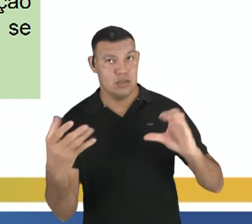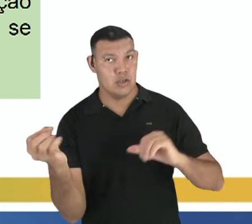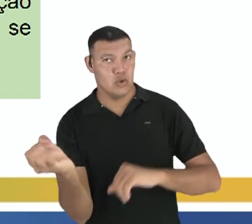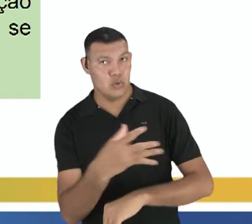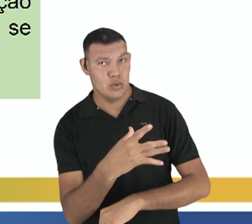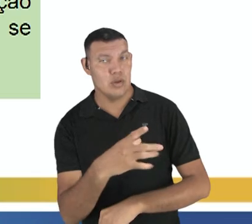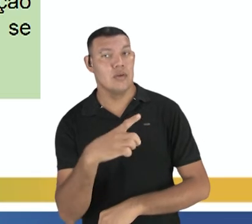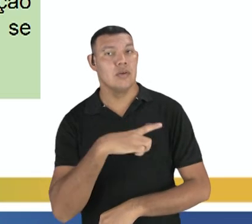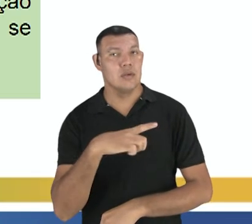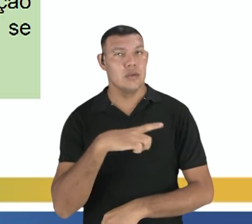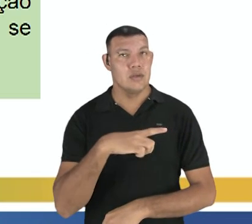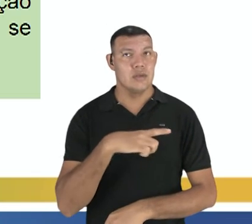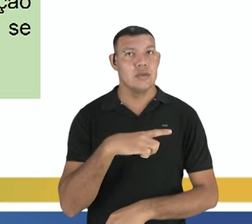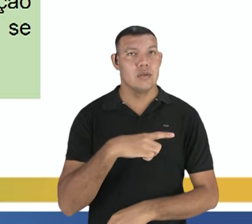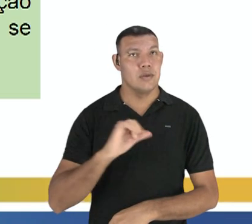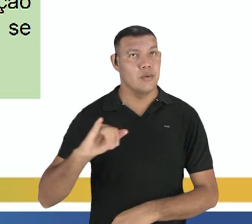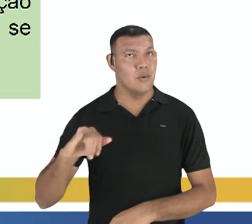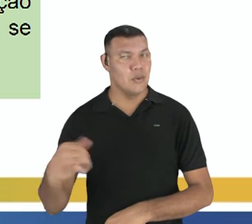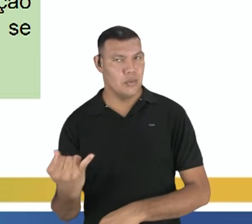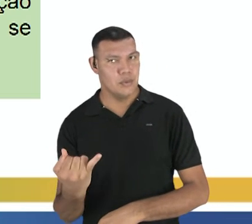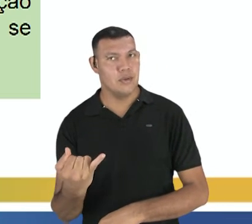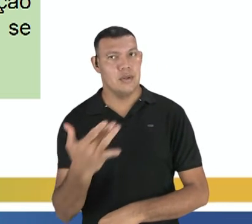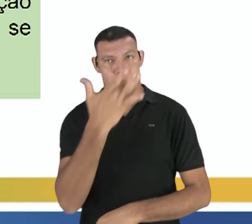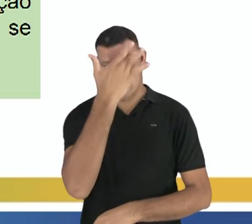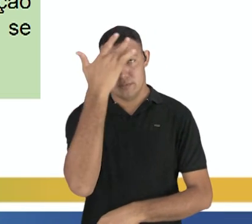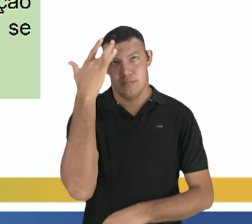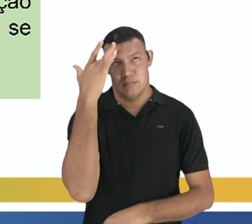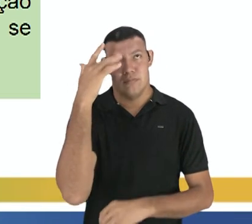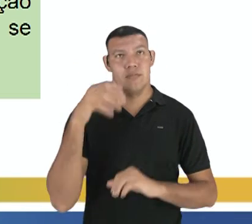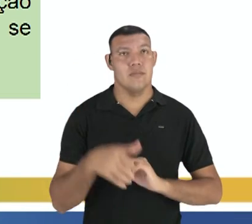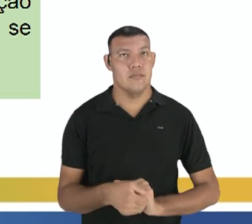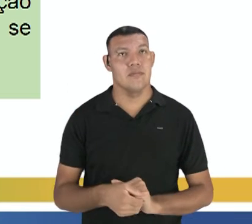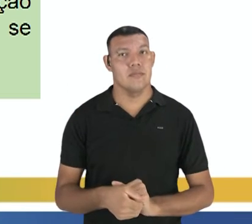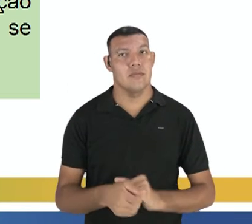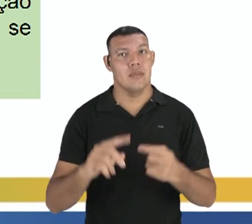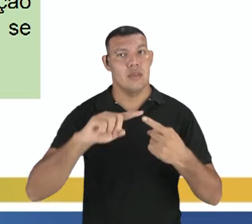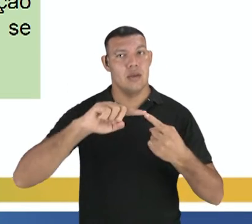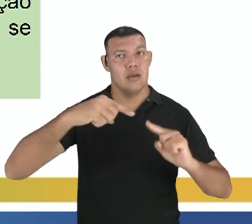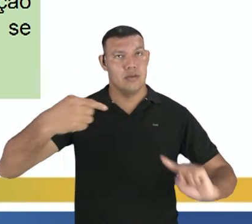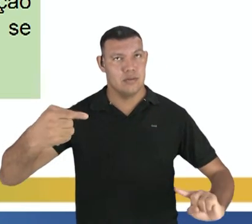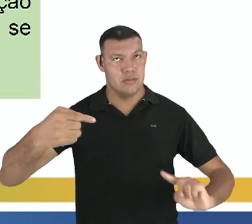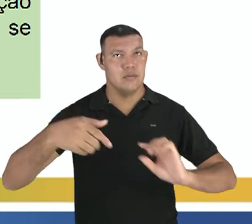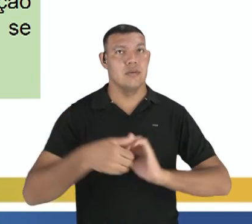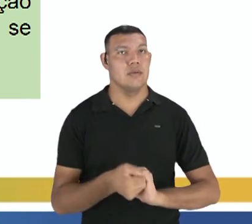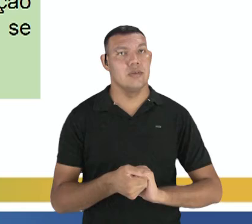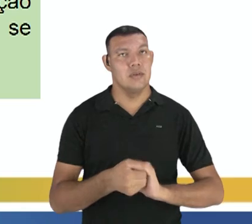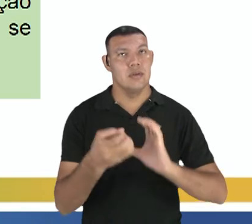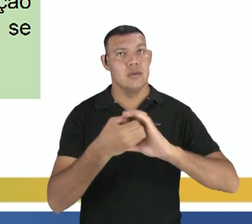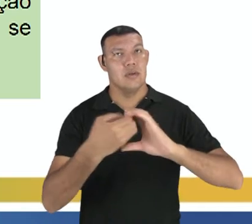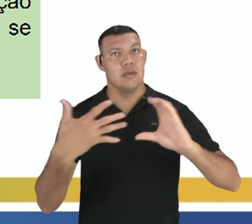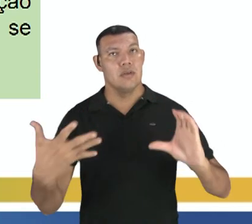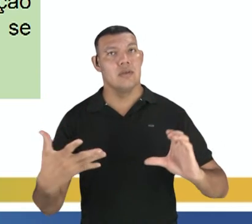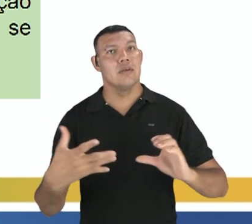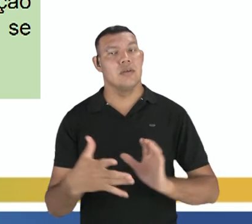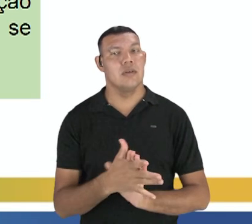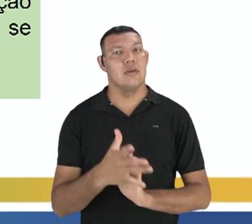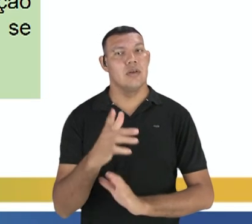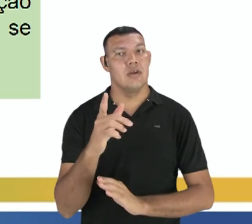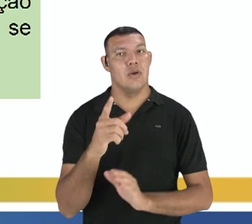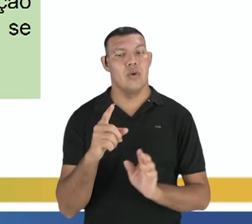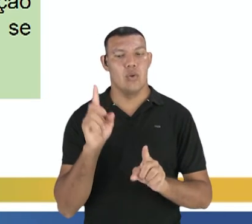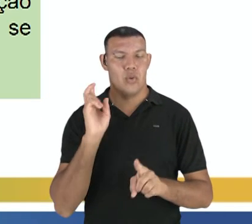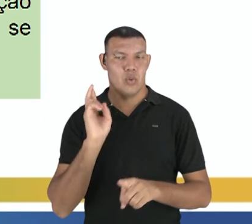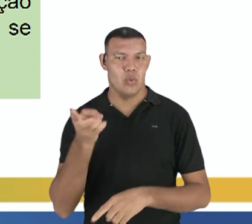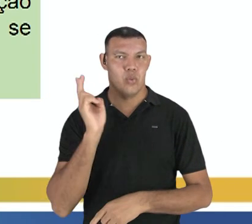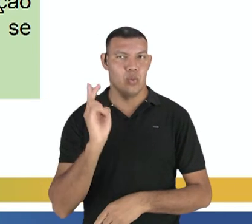ela oferecer alguma vantagem ao indivíduo, o alelo, então, para essa característica, tende a ser